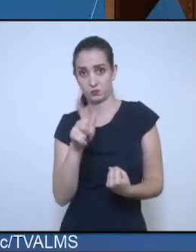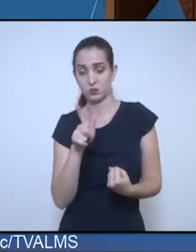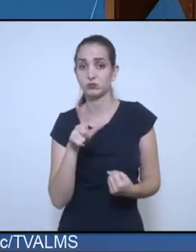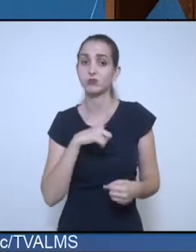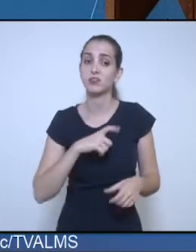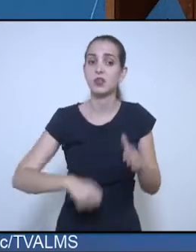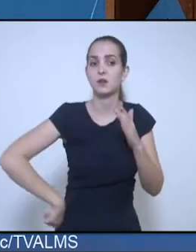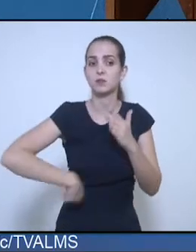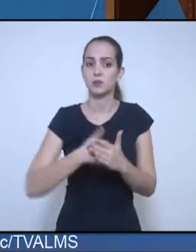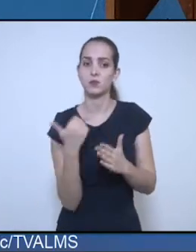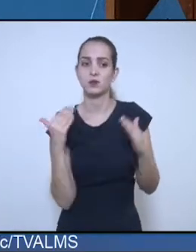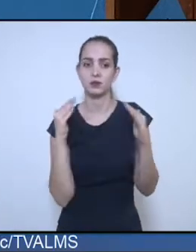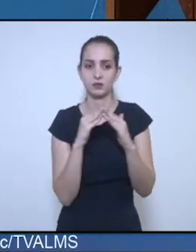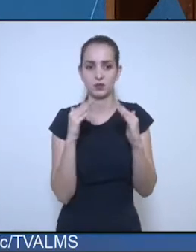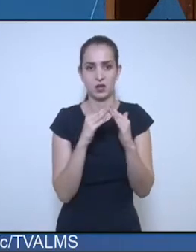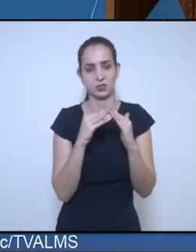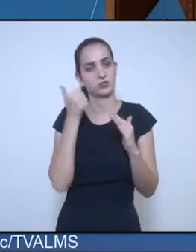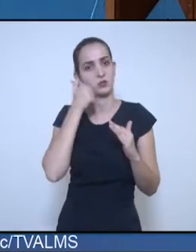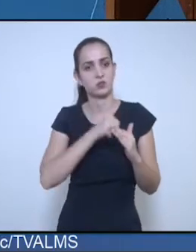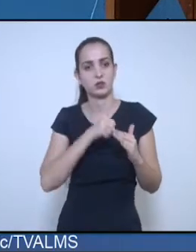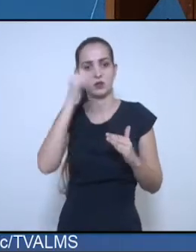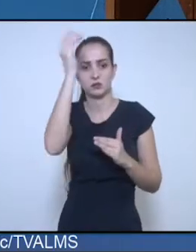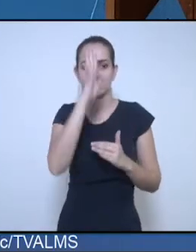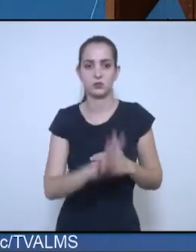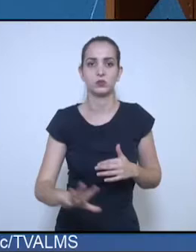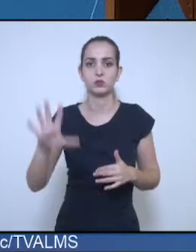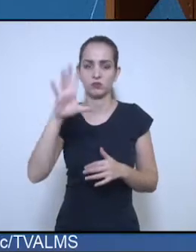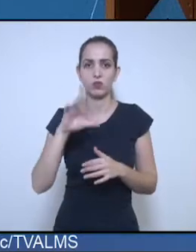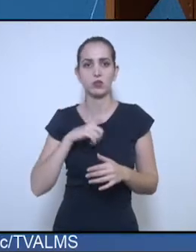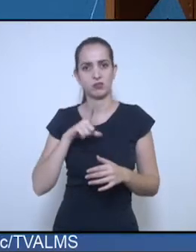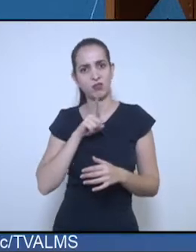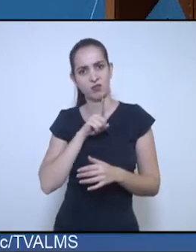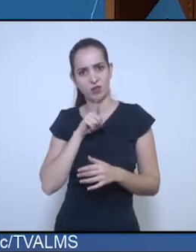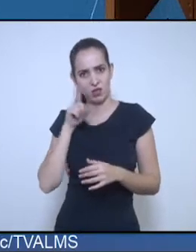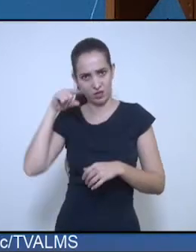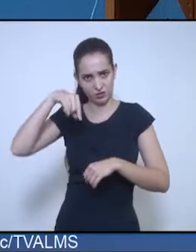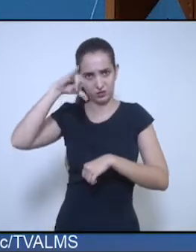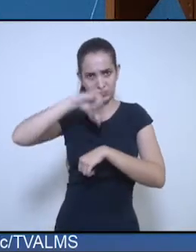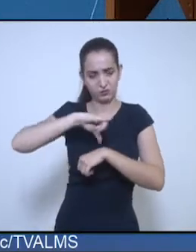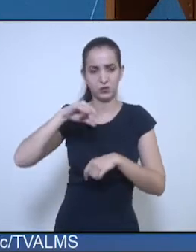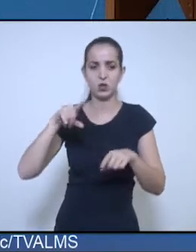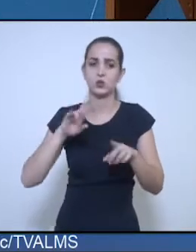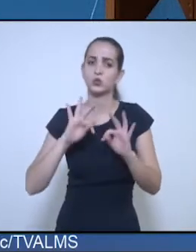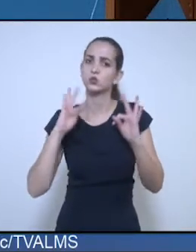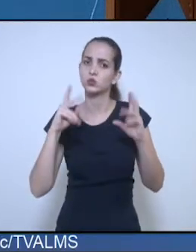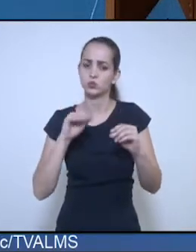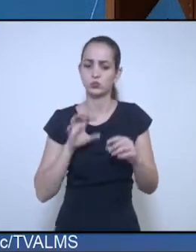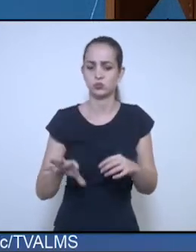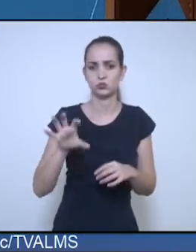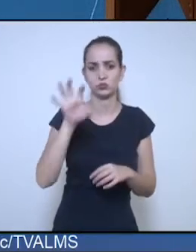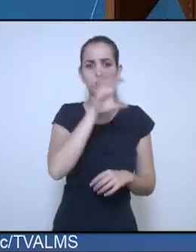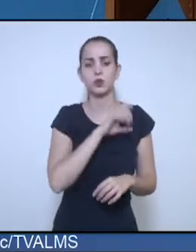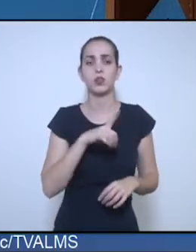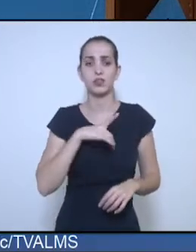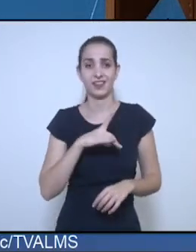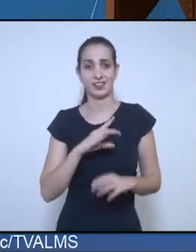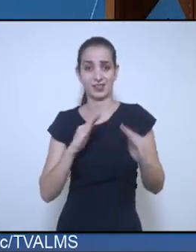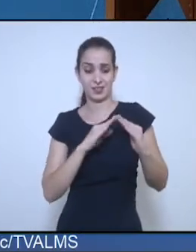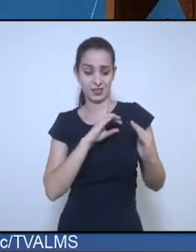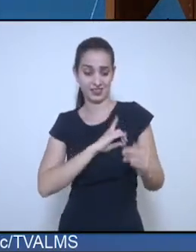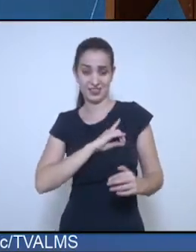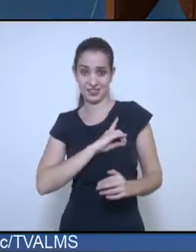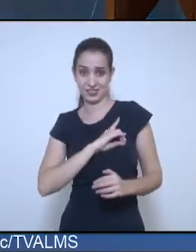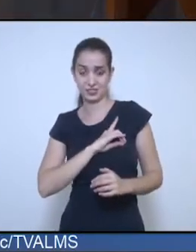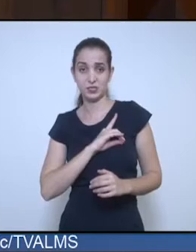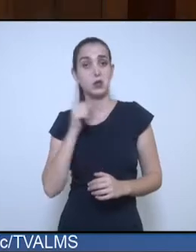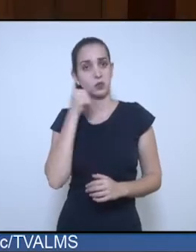tem a primeira Casa da Mulher Brasileira, foi instalada na capital. Em todas as regionais nós temos delegacias da mulher,